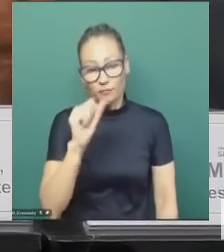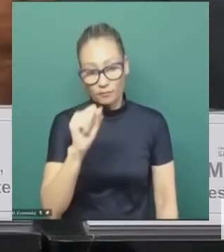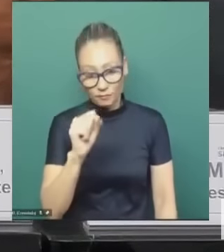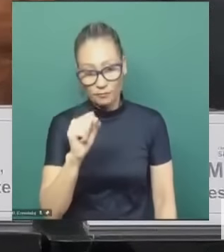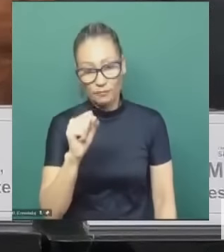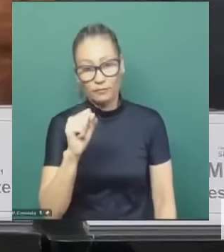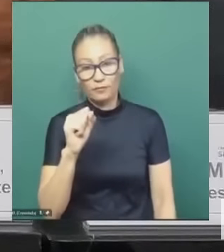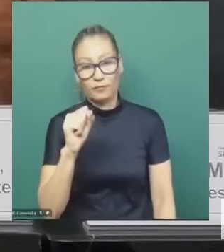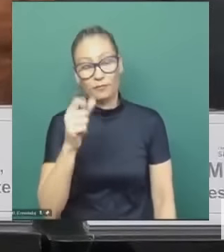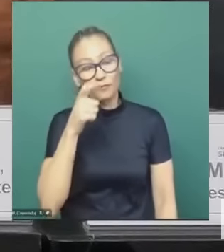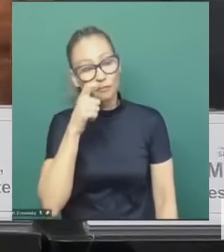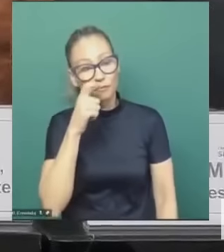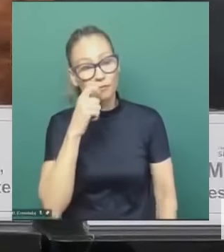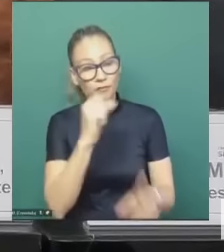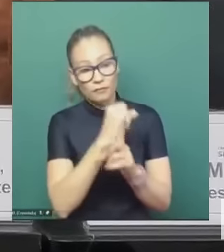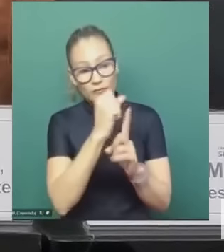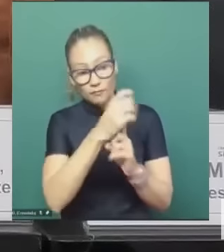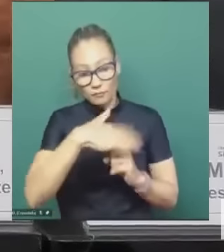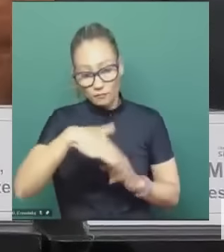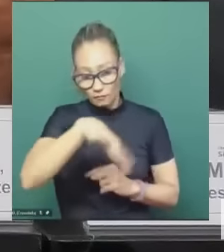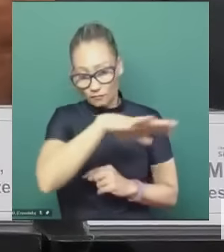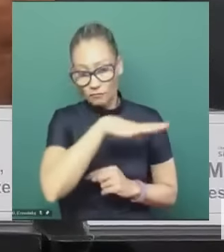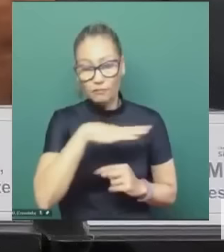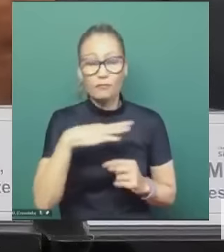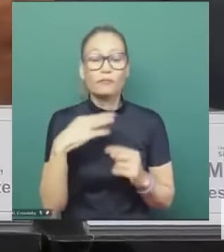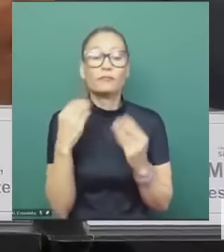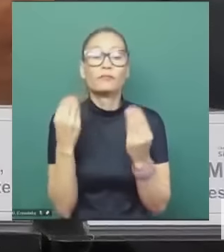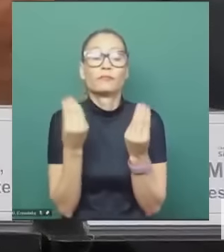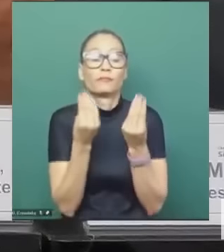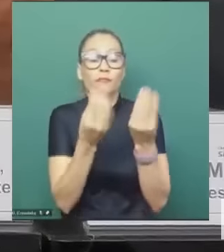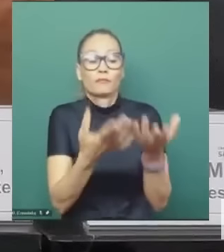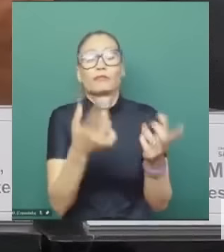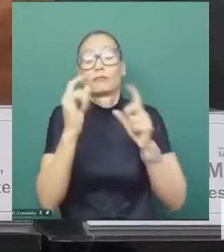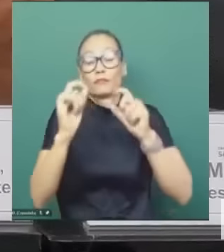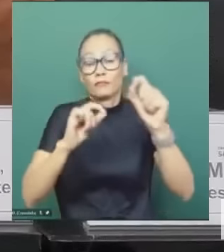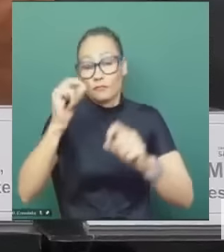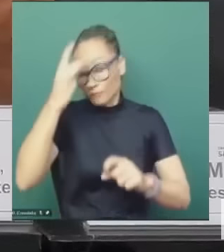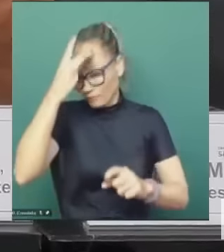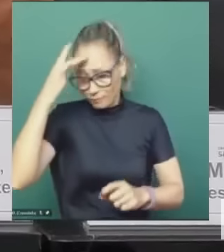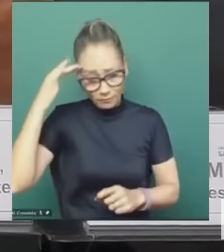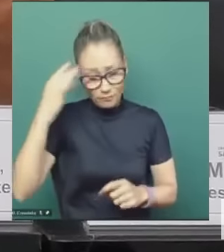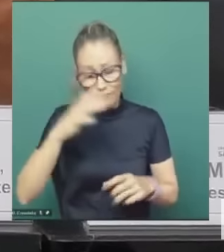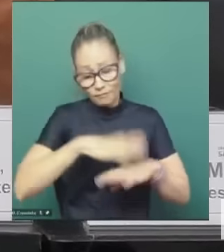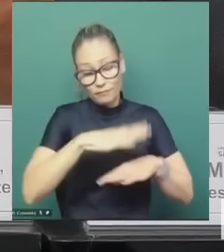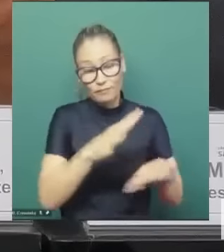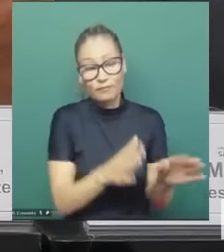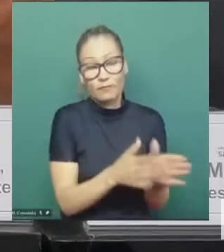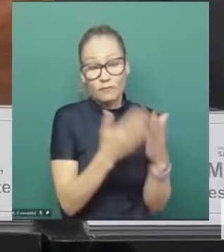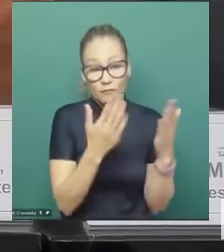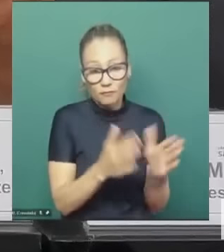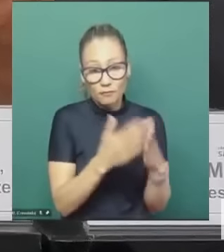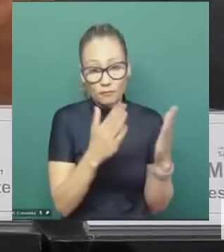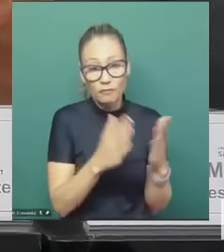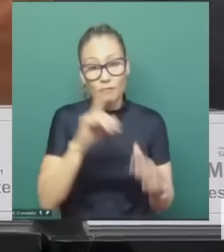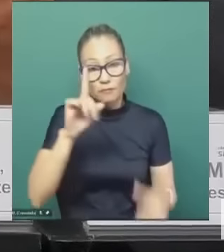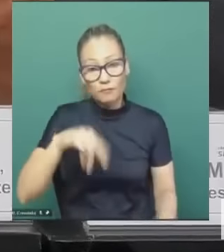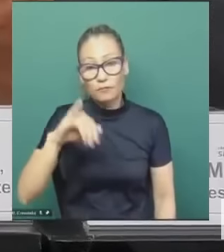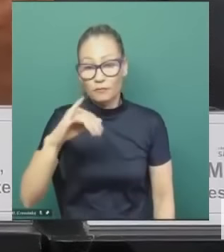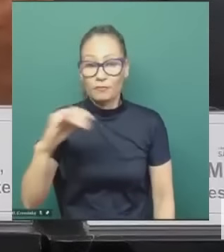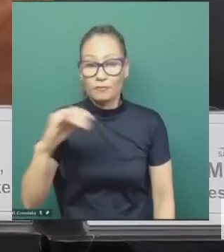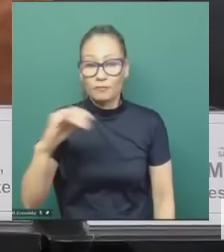cedido justamente para que as pessoas mais pobres possam vir morar nesses locais. E aí nós consideramos uma inovação criada por essa comissão